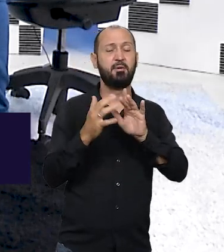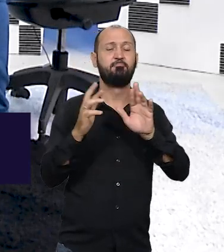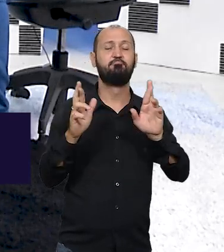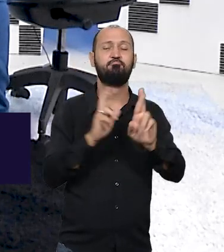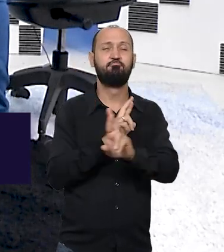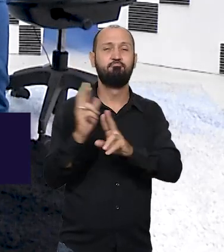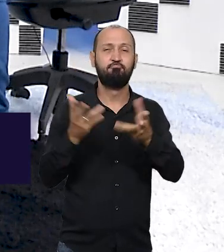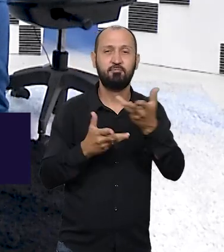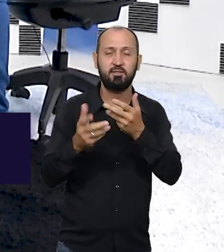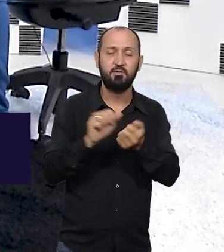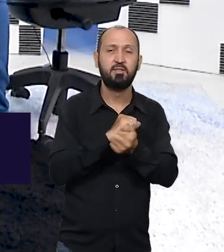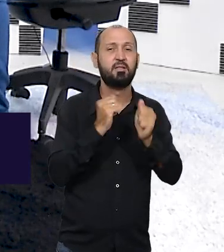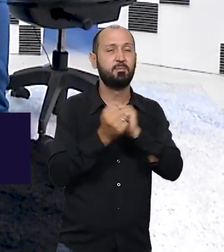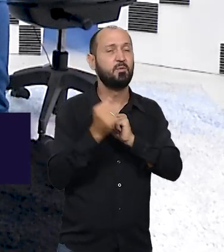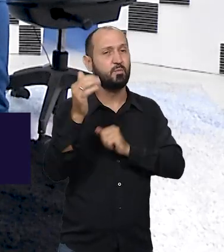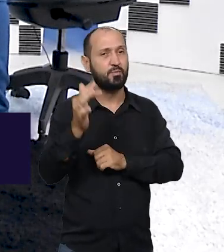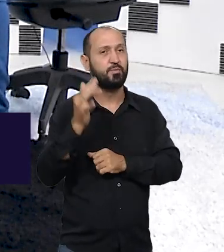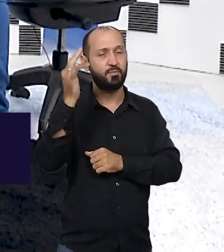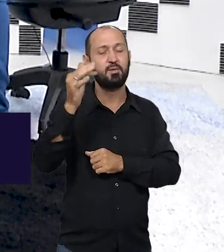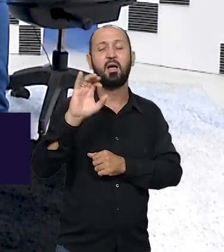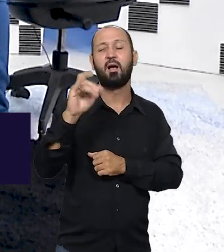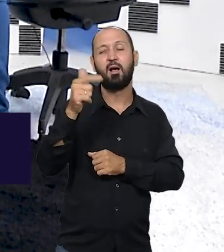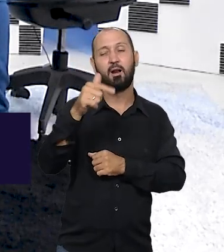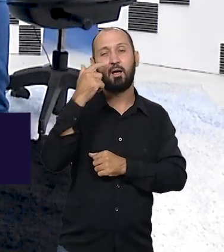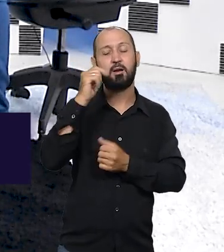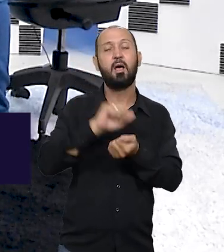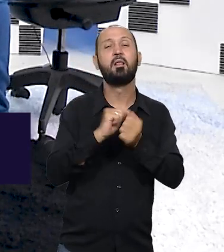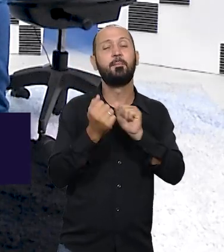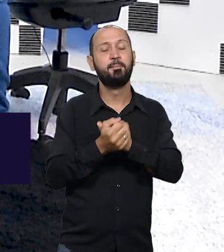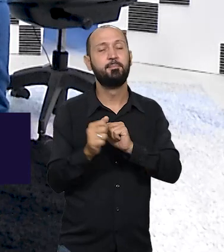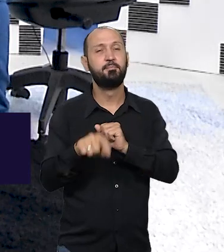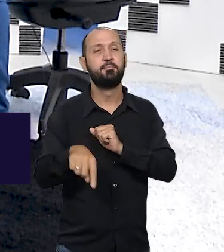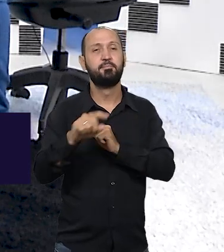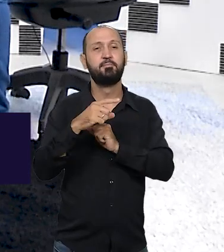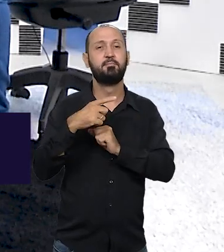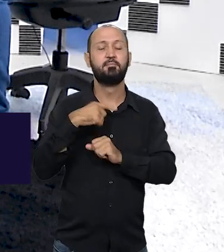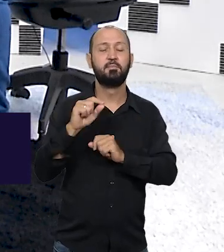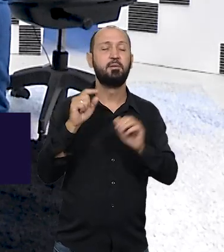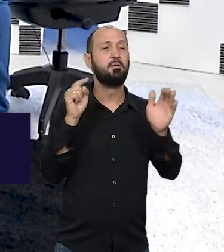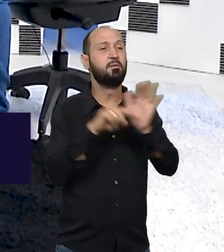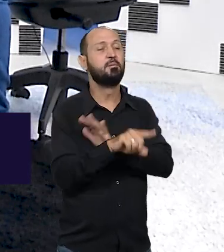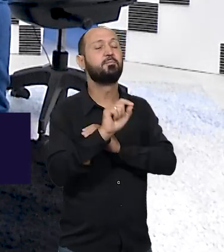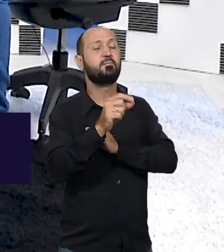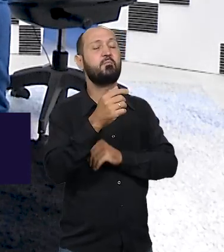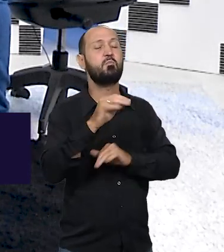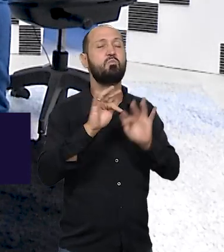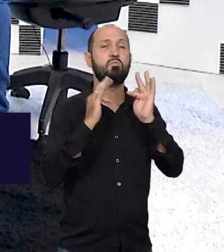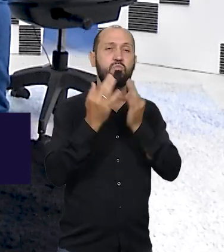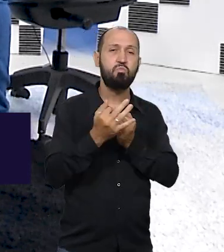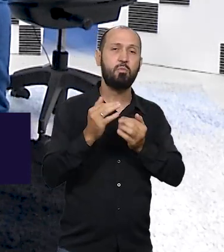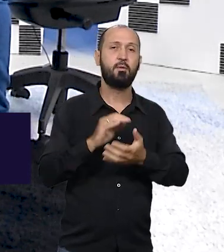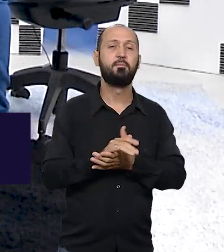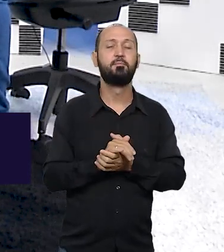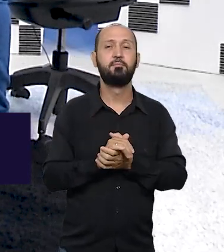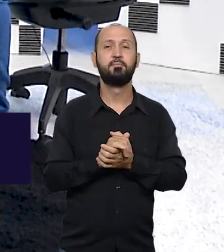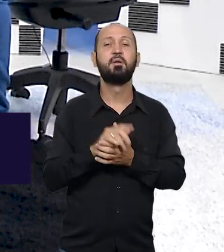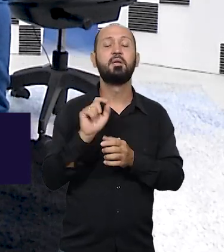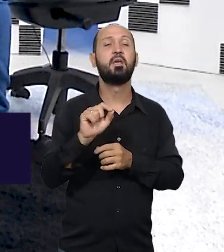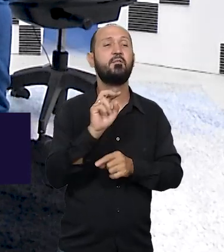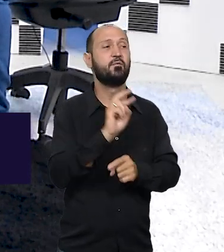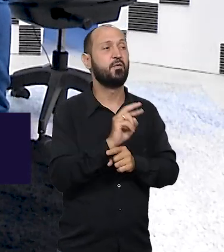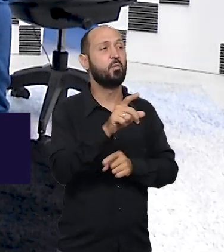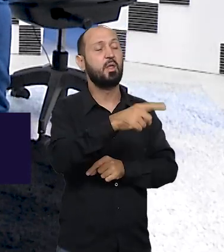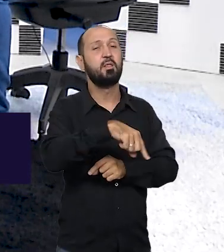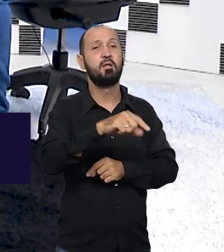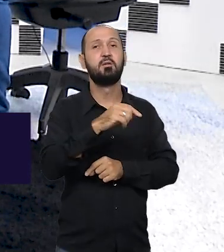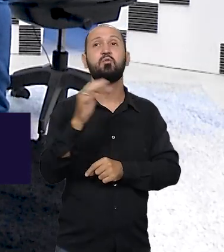adaptando o futuro e, claro, estabilizando a nossa grande pergunta das famílias com autismo. Quem vai cuidar deles quando a gente for